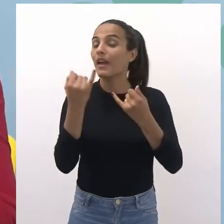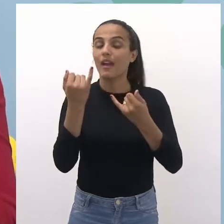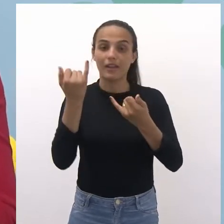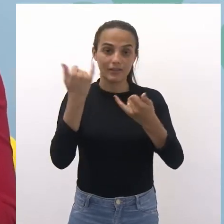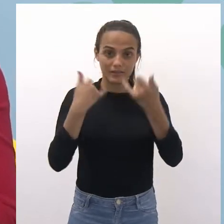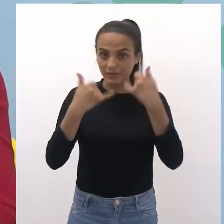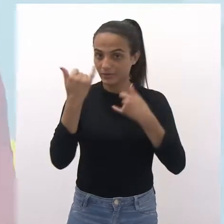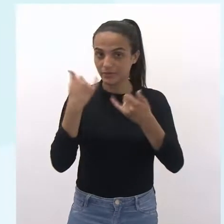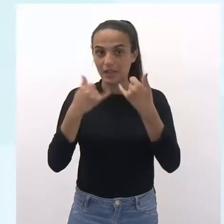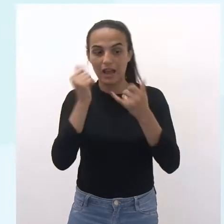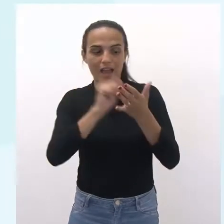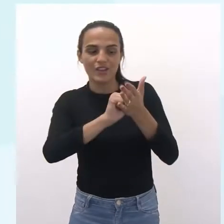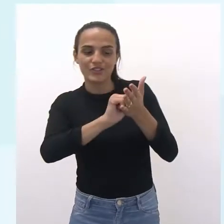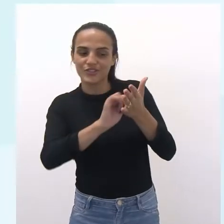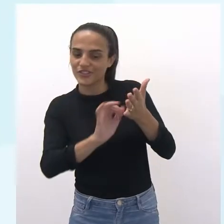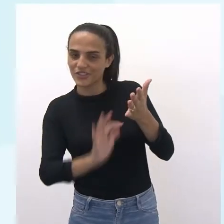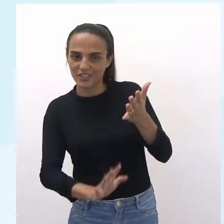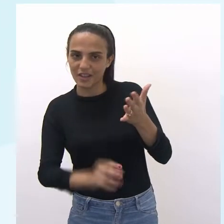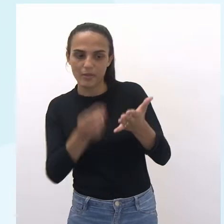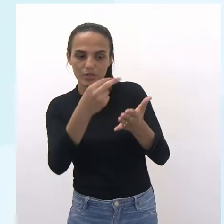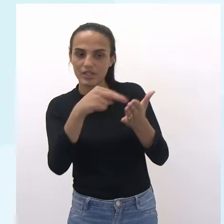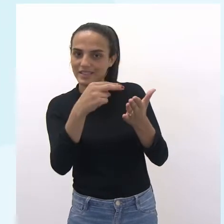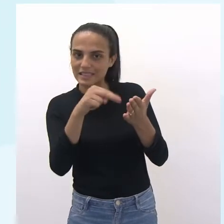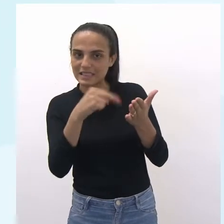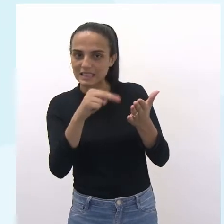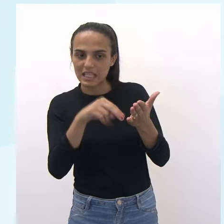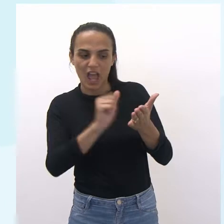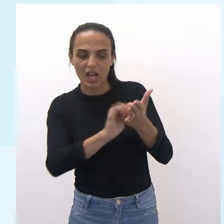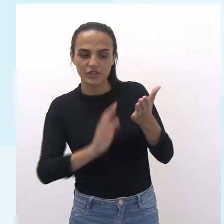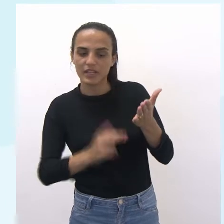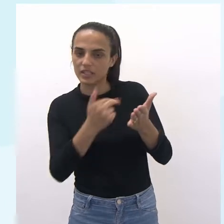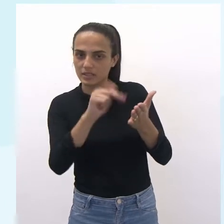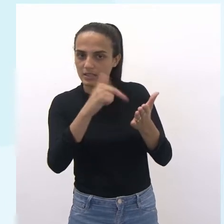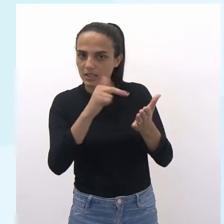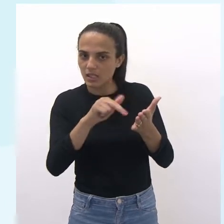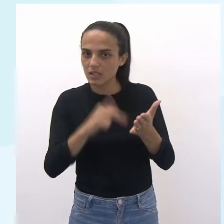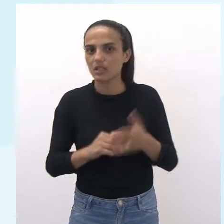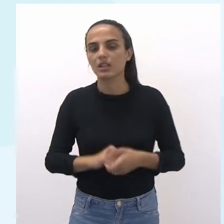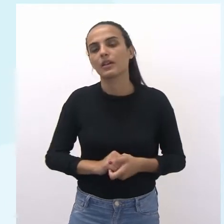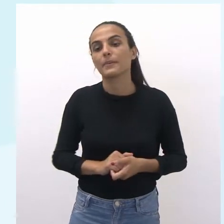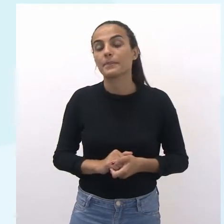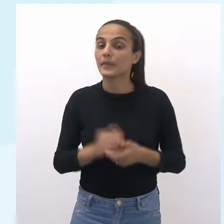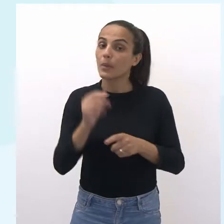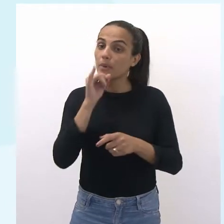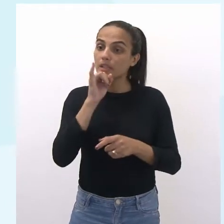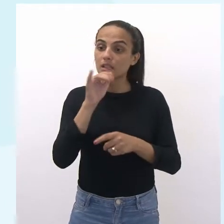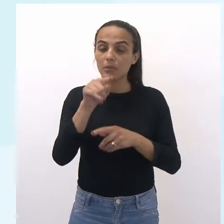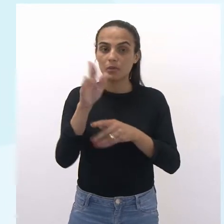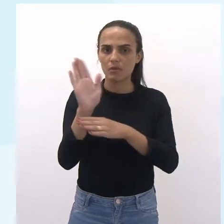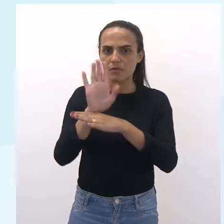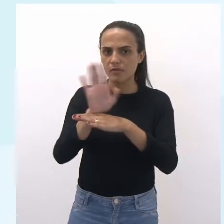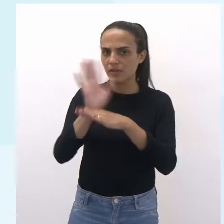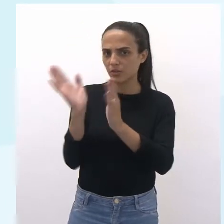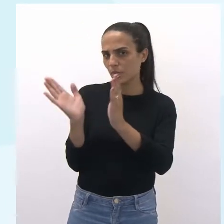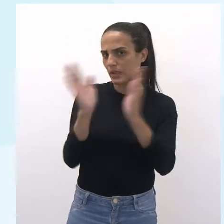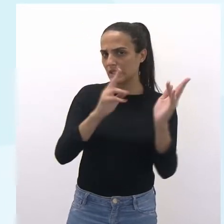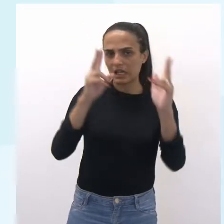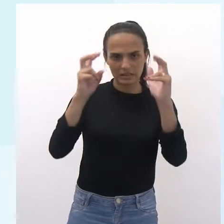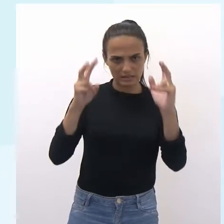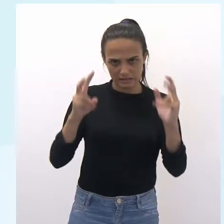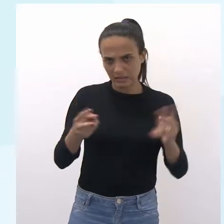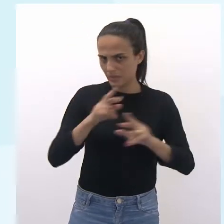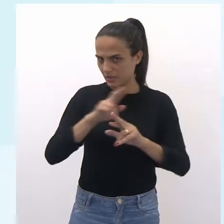disparar uma atividade de escrita. Por que não, professores, que ao exibir um vídeo, né, de diferentes temáticas,